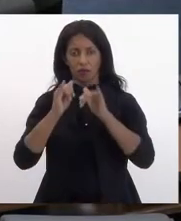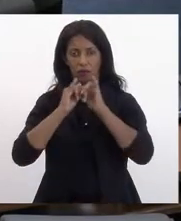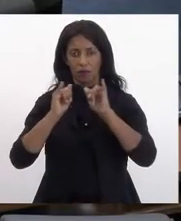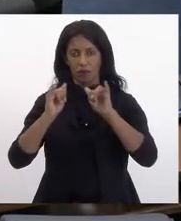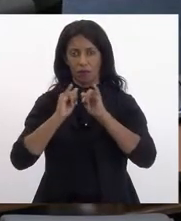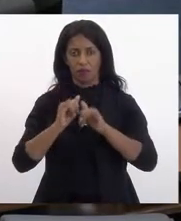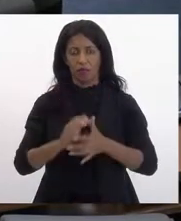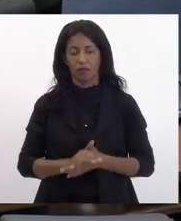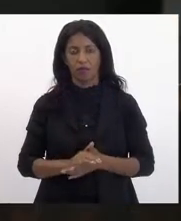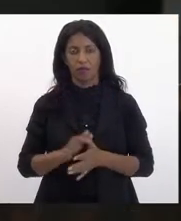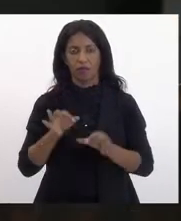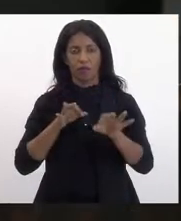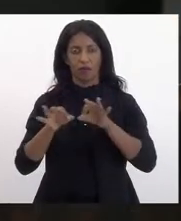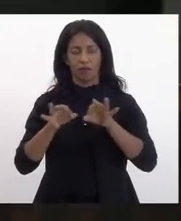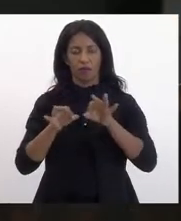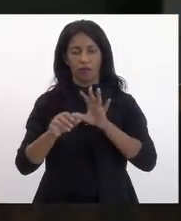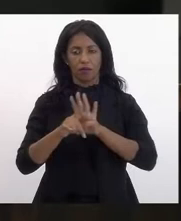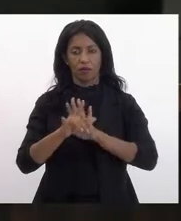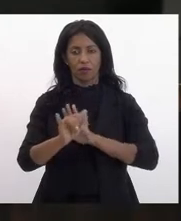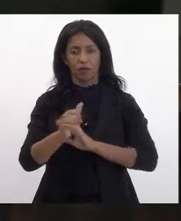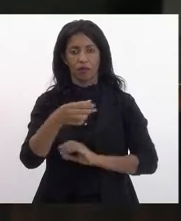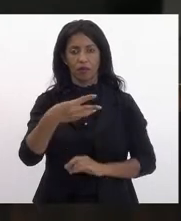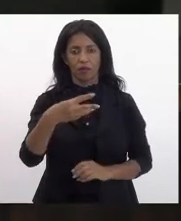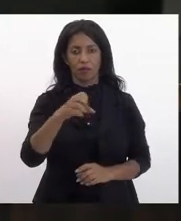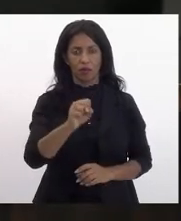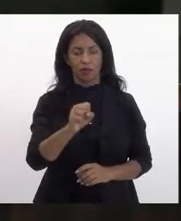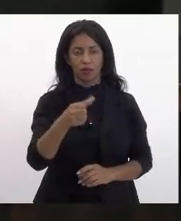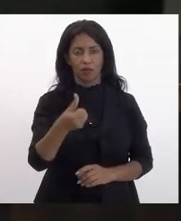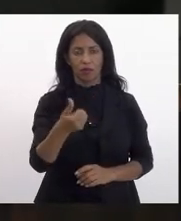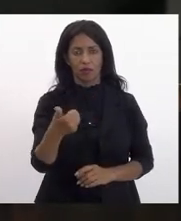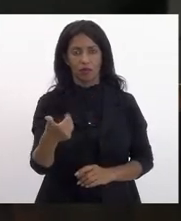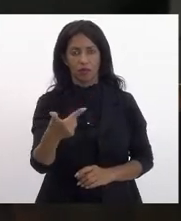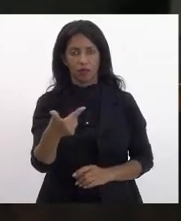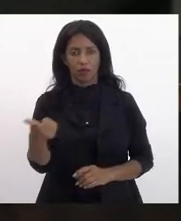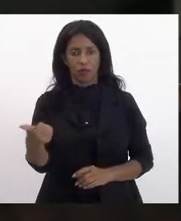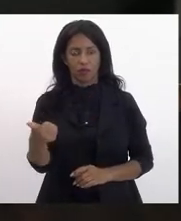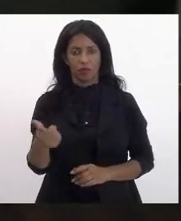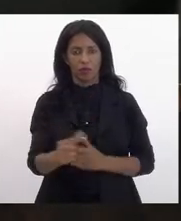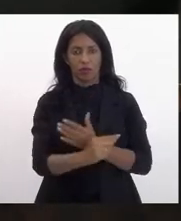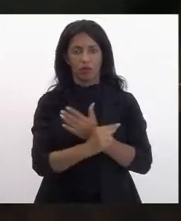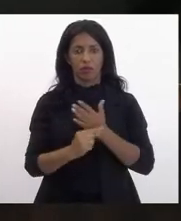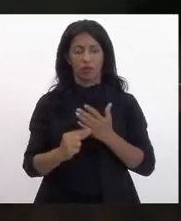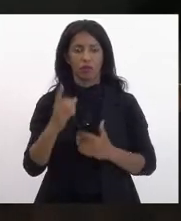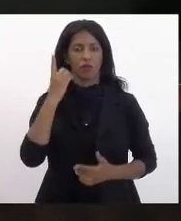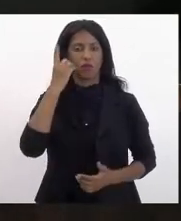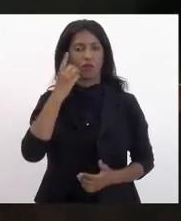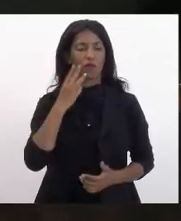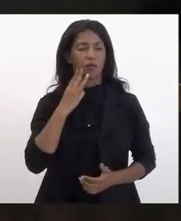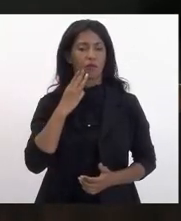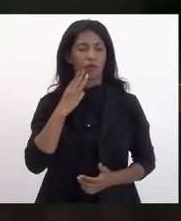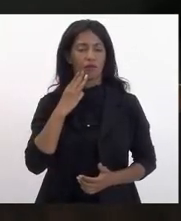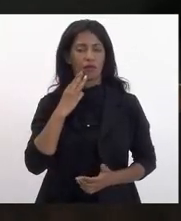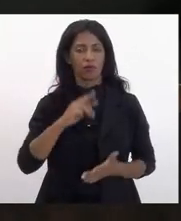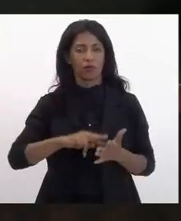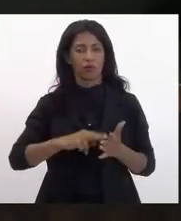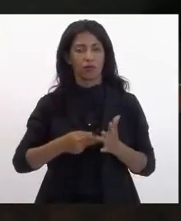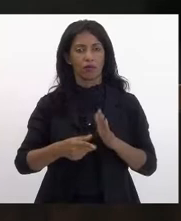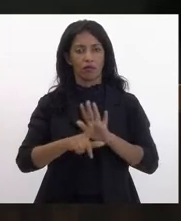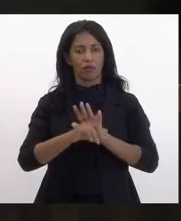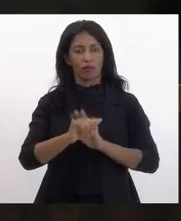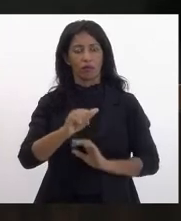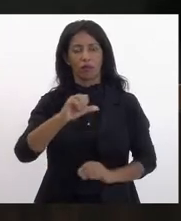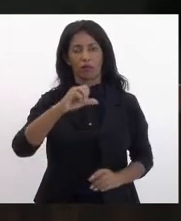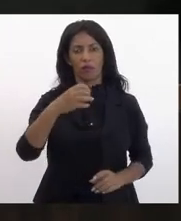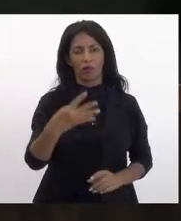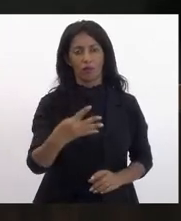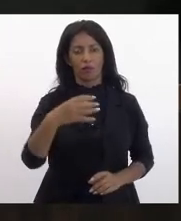Anuncio. Projeto de lei número 3861 de 2021, de autoria do deputado Valdeco Carneiro, que altera a lei